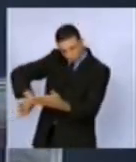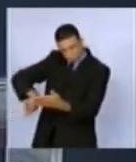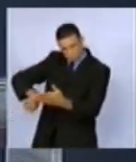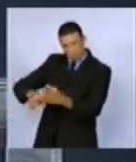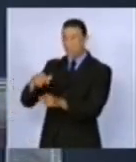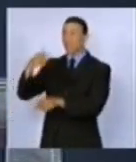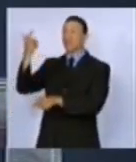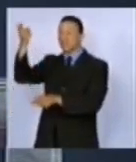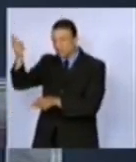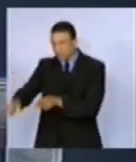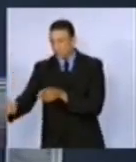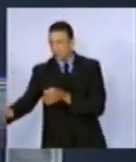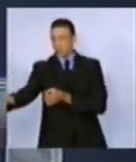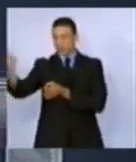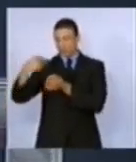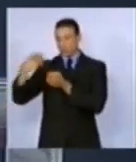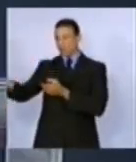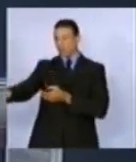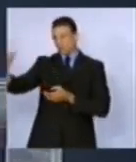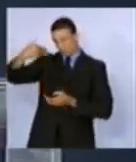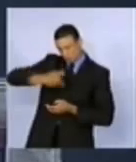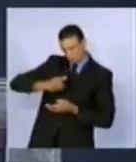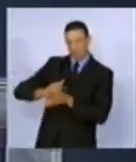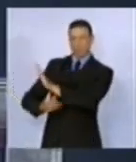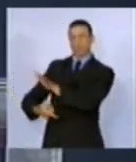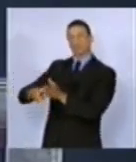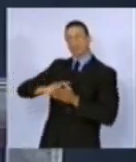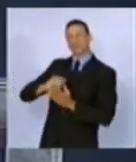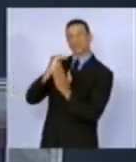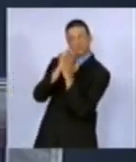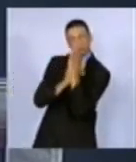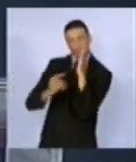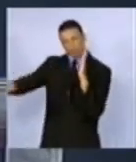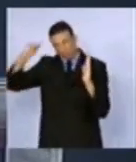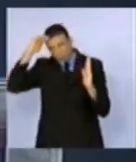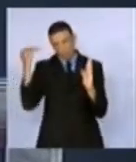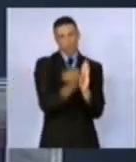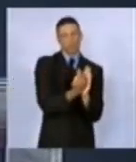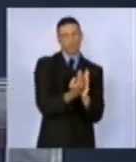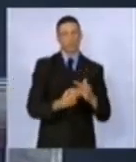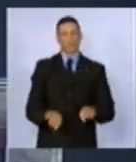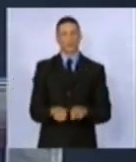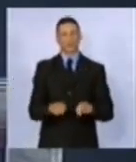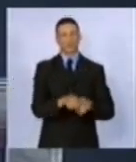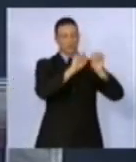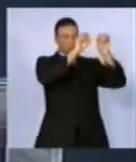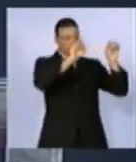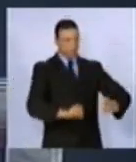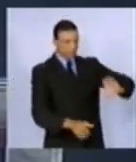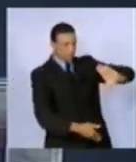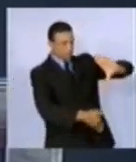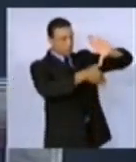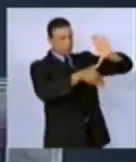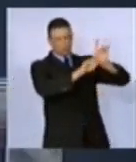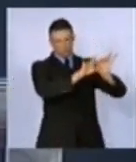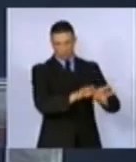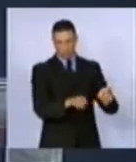possível o cenário de emissão de autorização devem ser cumpridas algumas exigências Como por exemplo o mapa digital georreferenciado e o